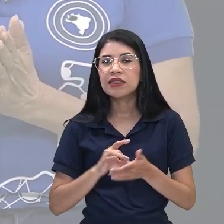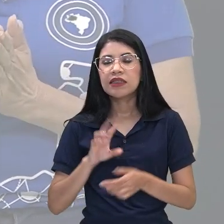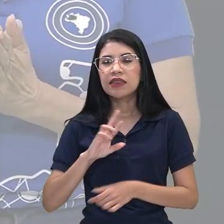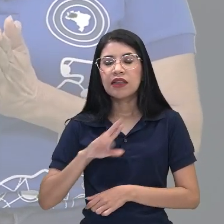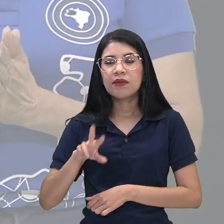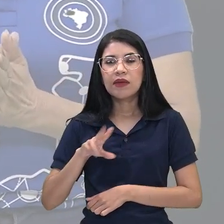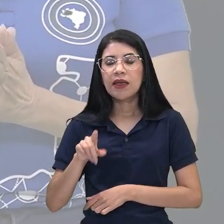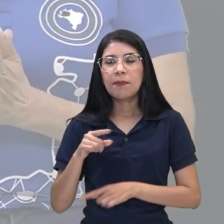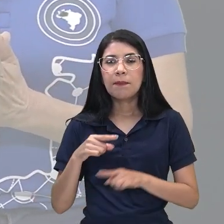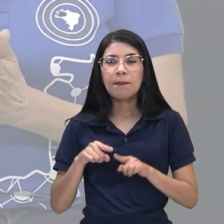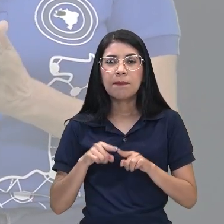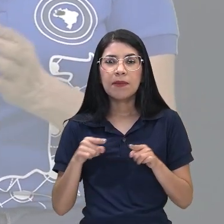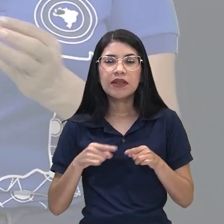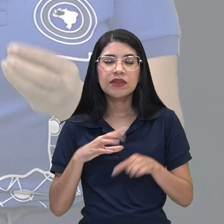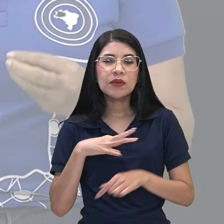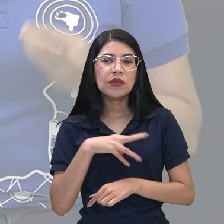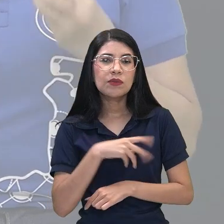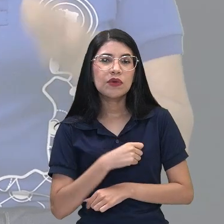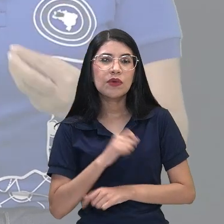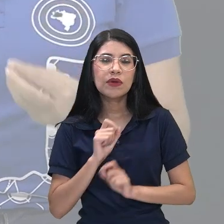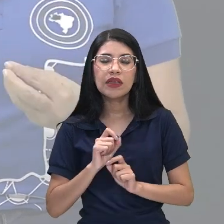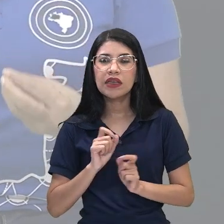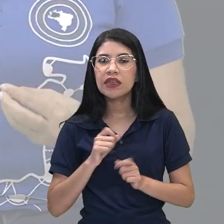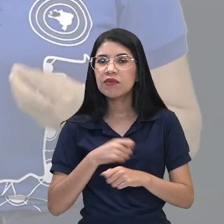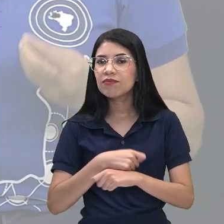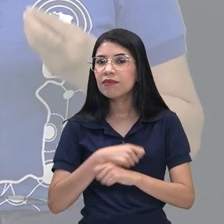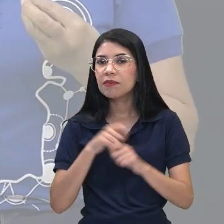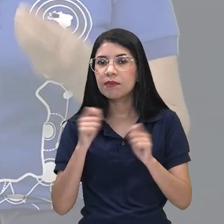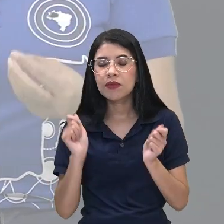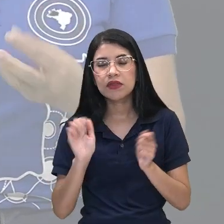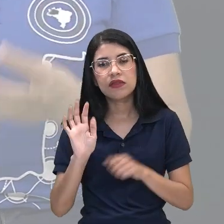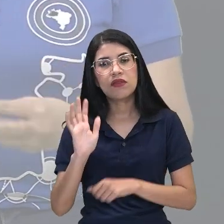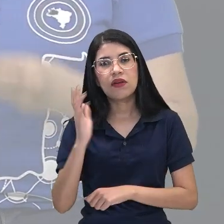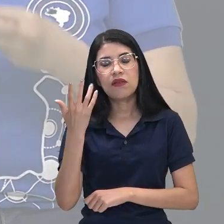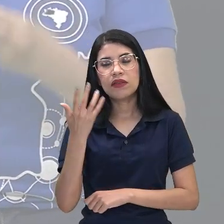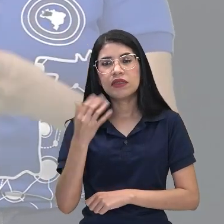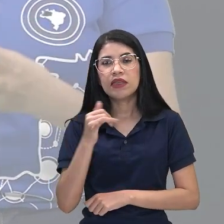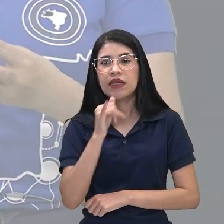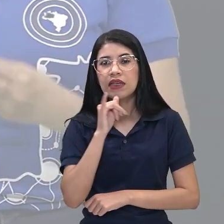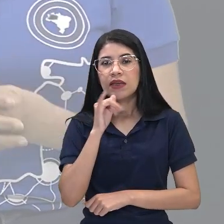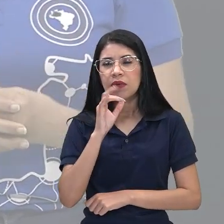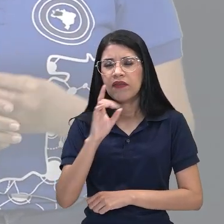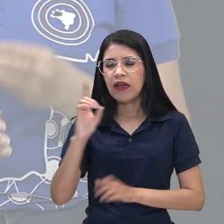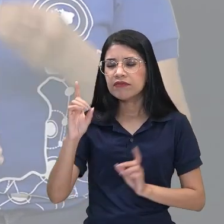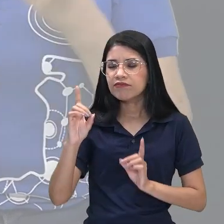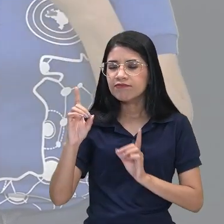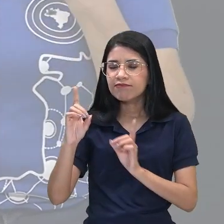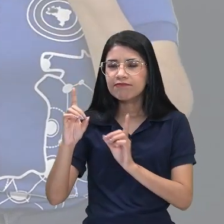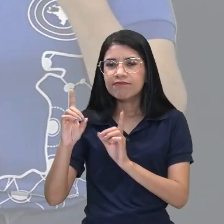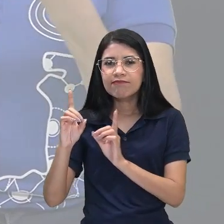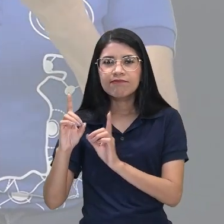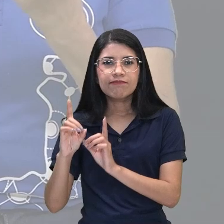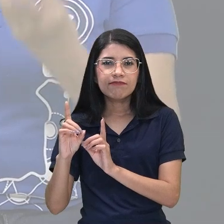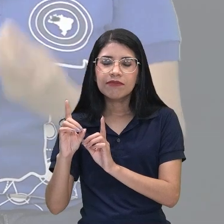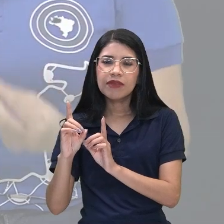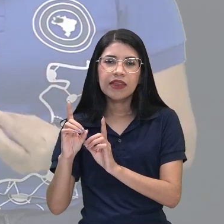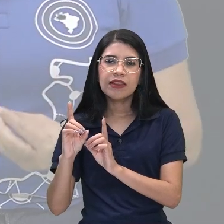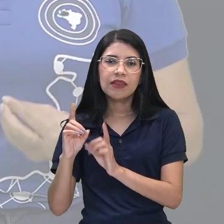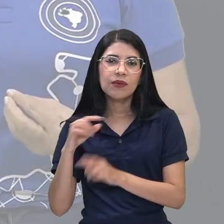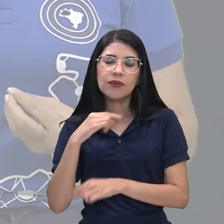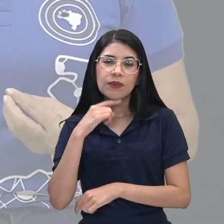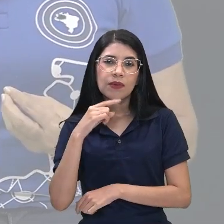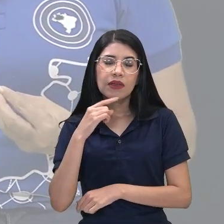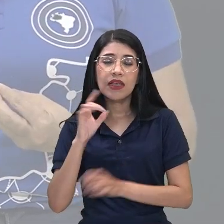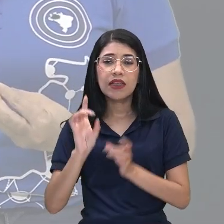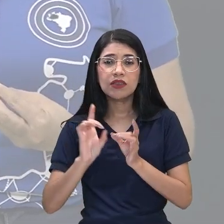aquele amor que não é possível chegar lá bem pertinho, é um amor que é tido